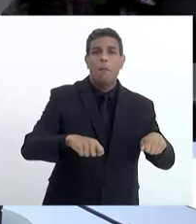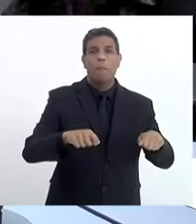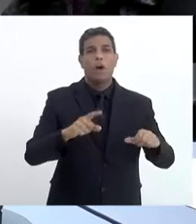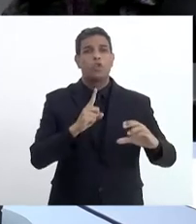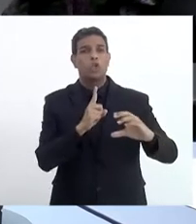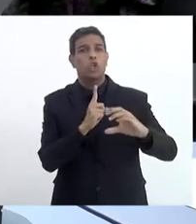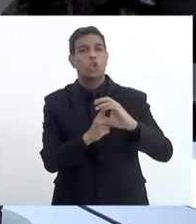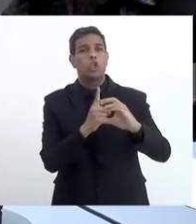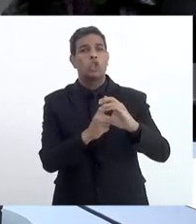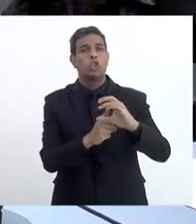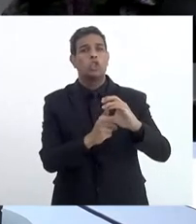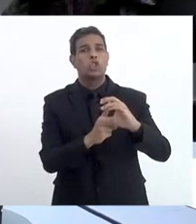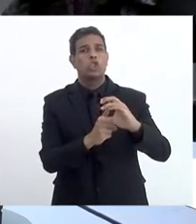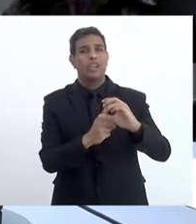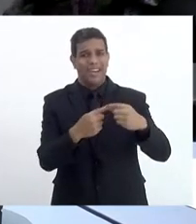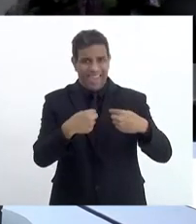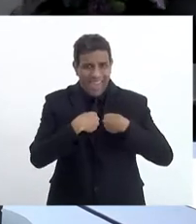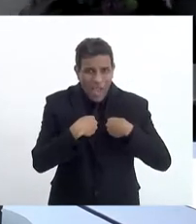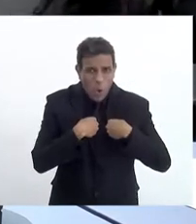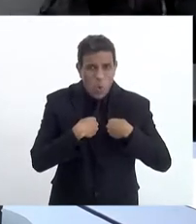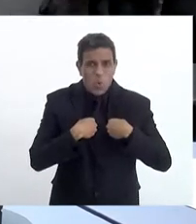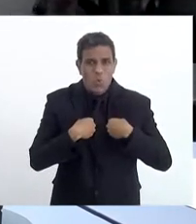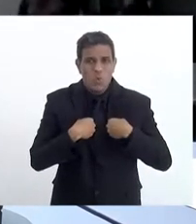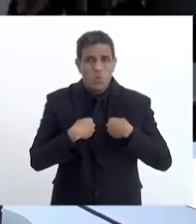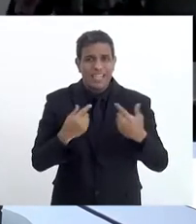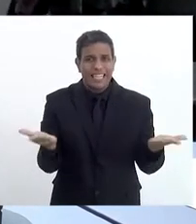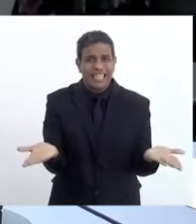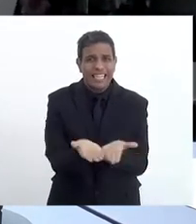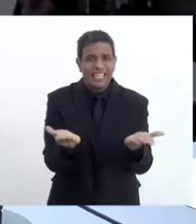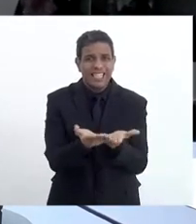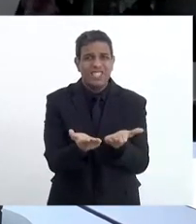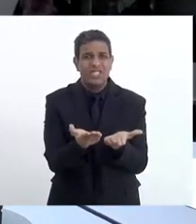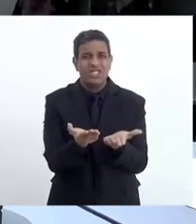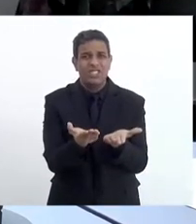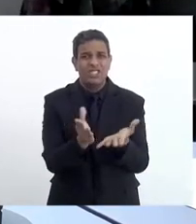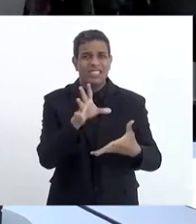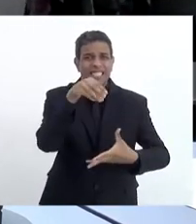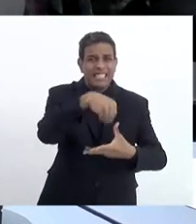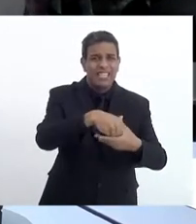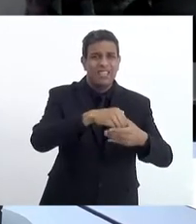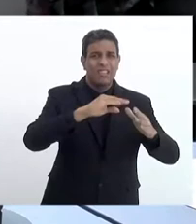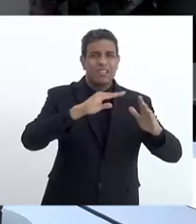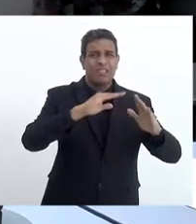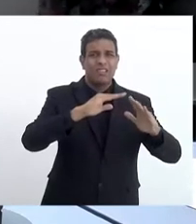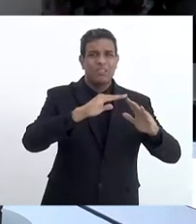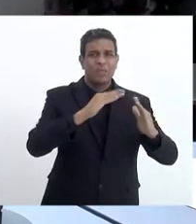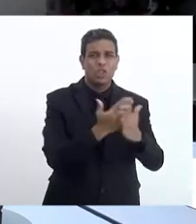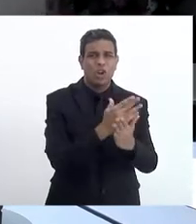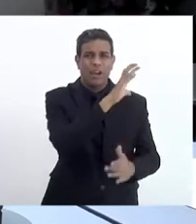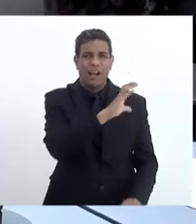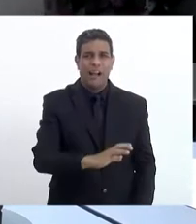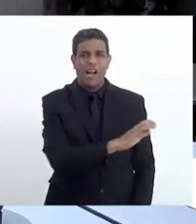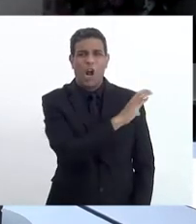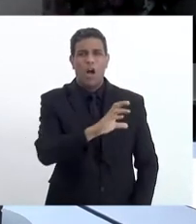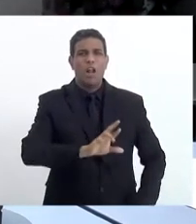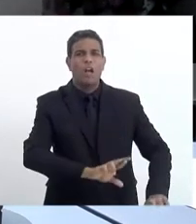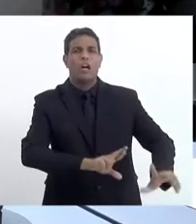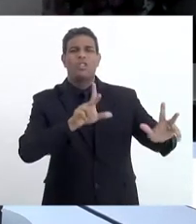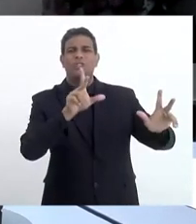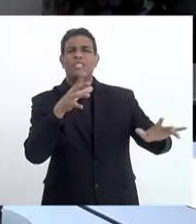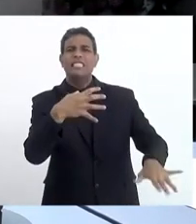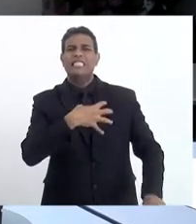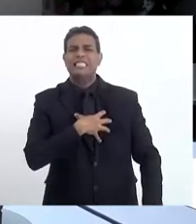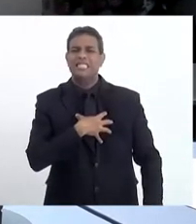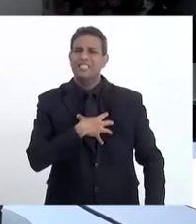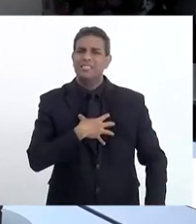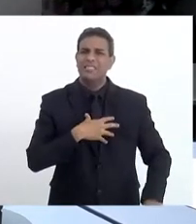cristão, não ser católico e não querer comungar, porque eu não sou católico, sou cristão. Então eu acho que